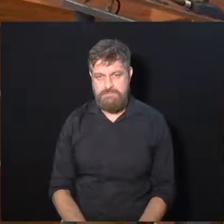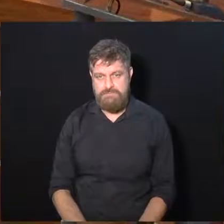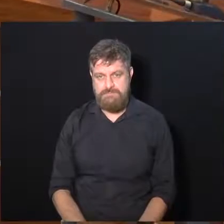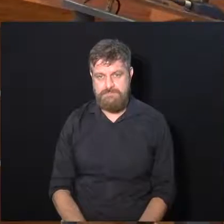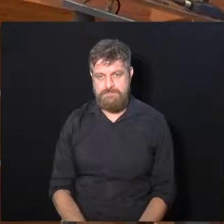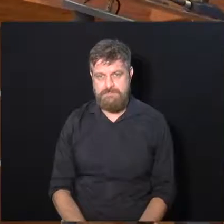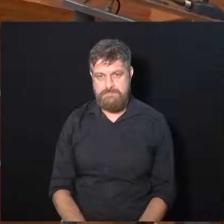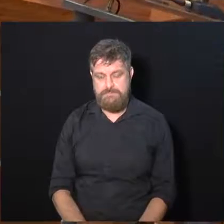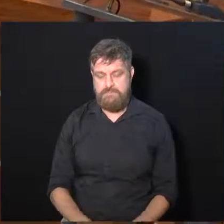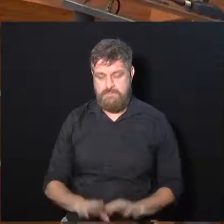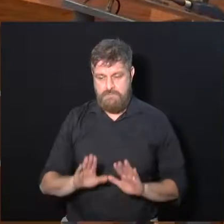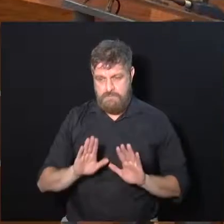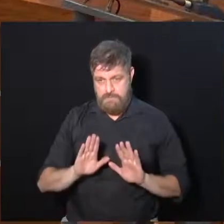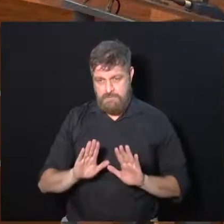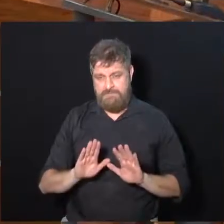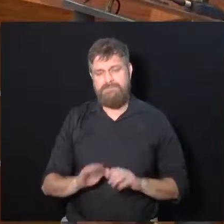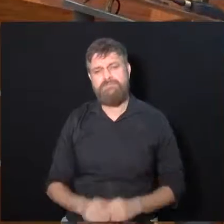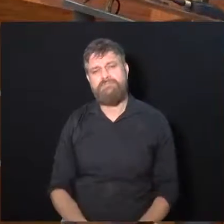Bem,